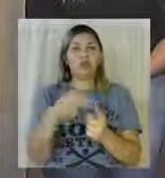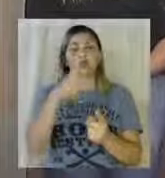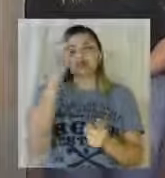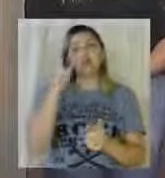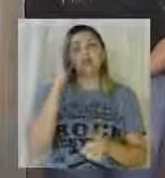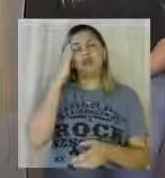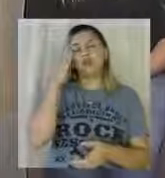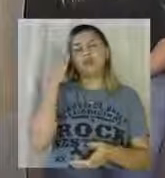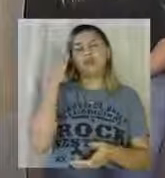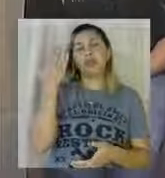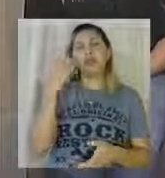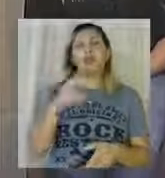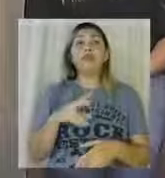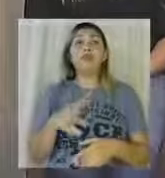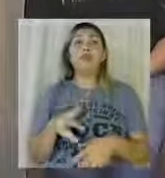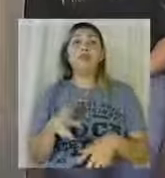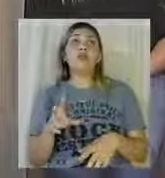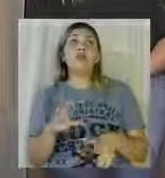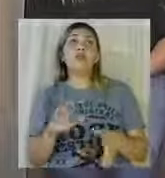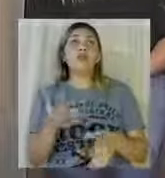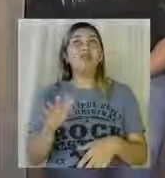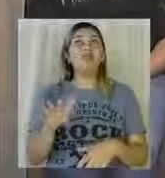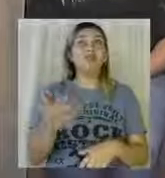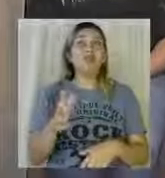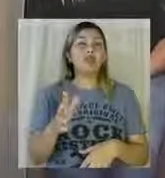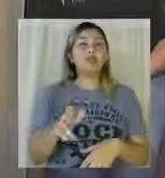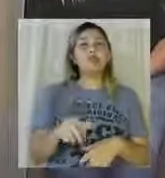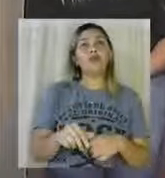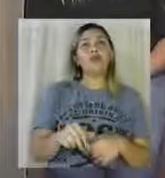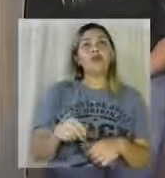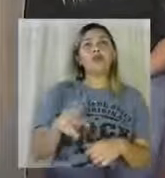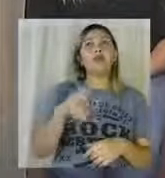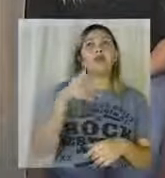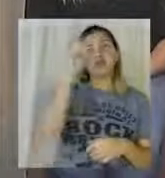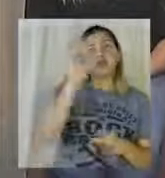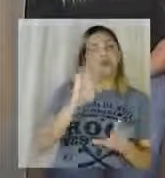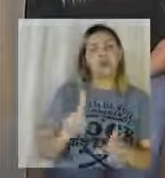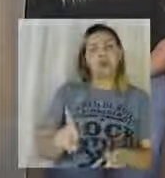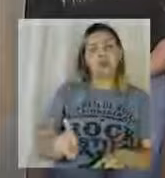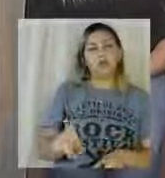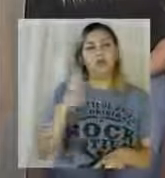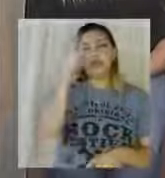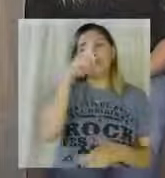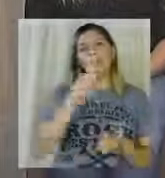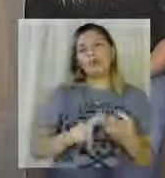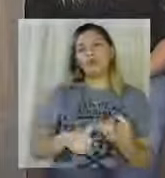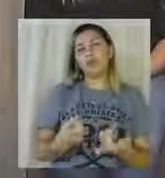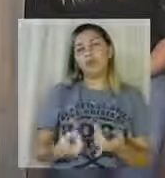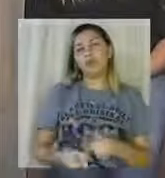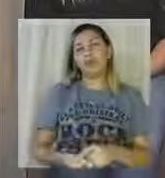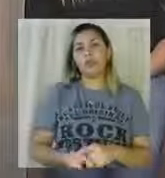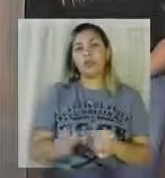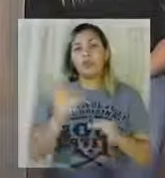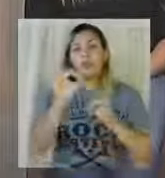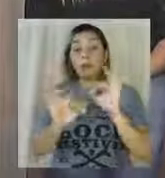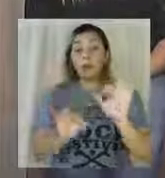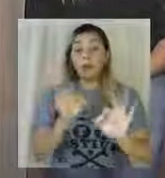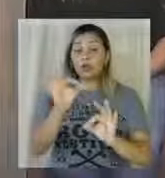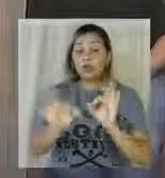entendem, às vezes, outras não. Eu acho que é muito difícil também. Para